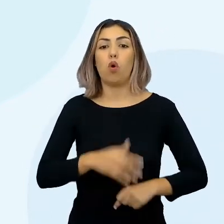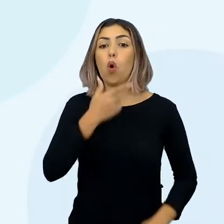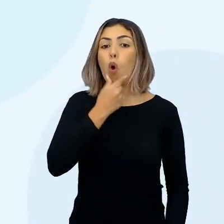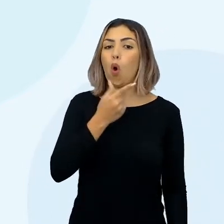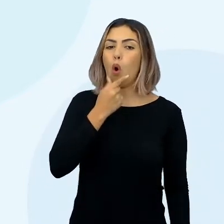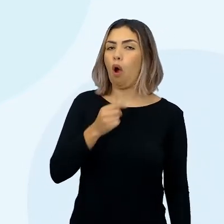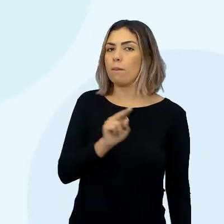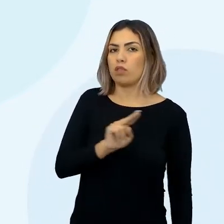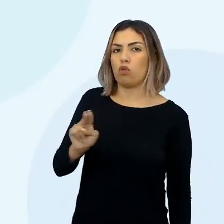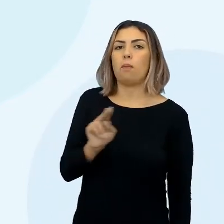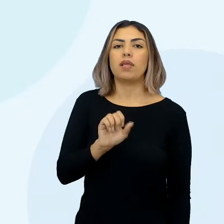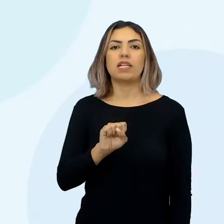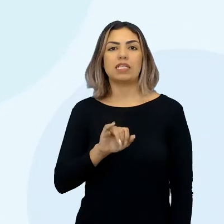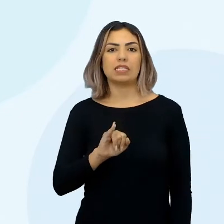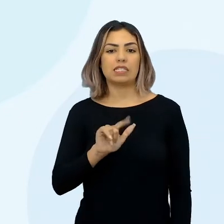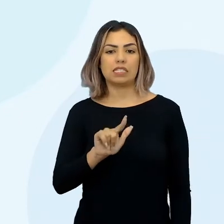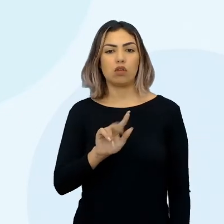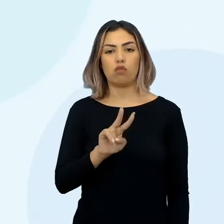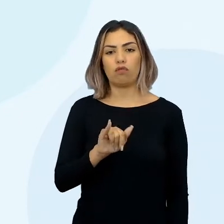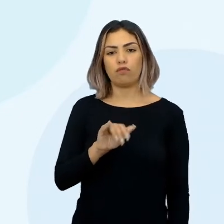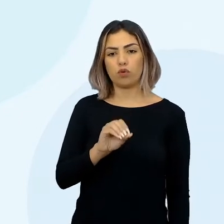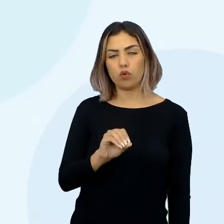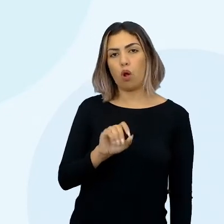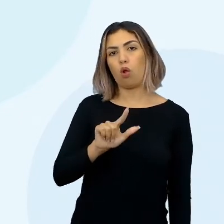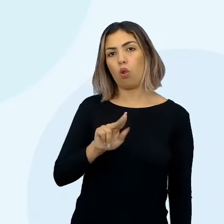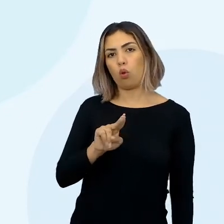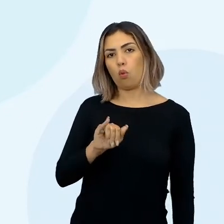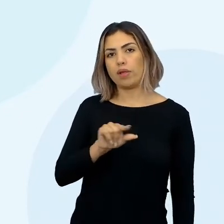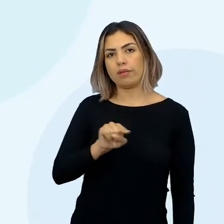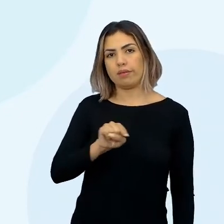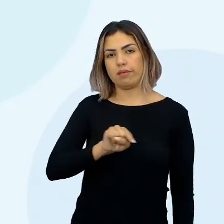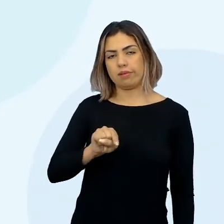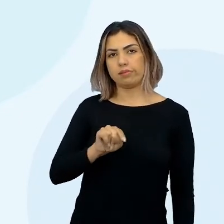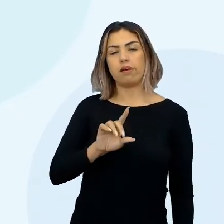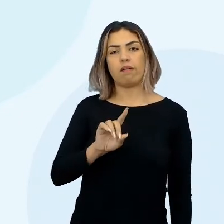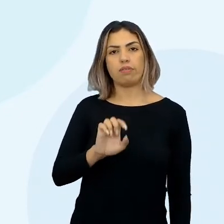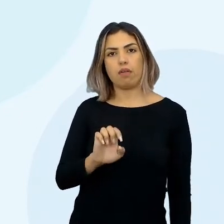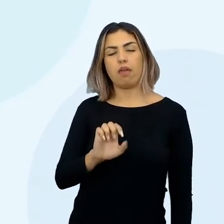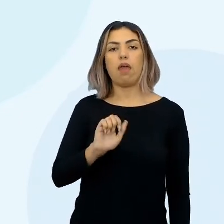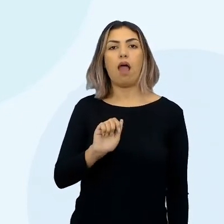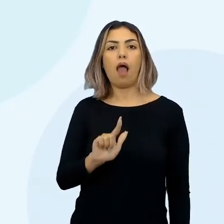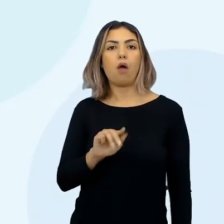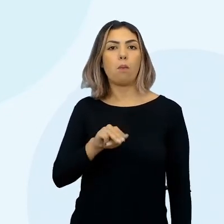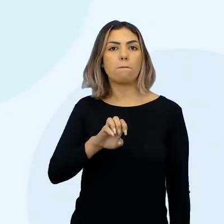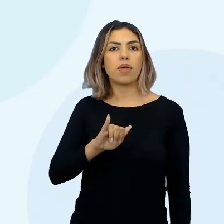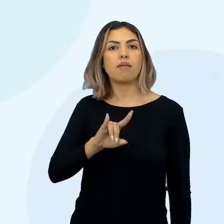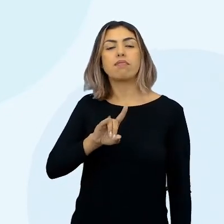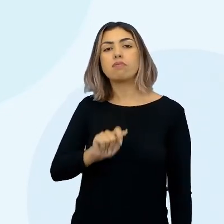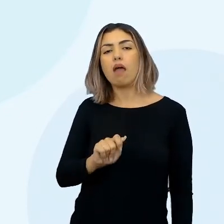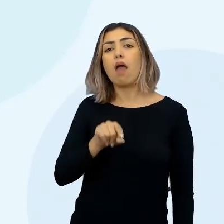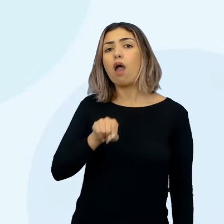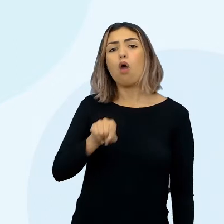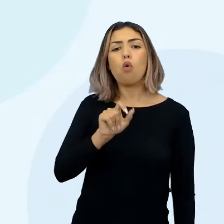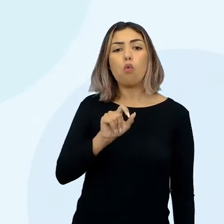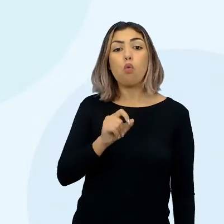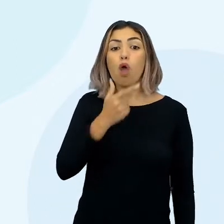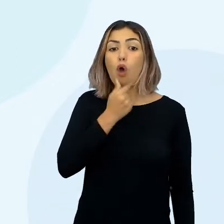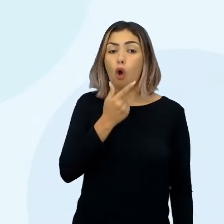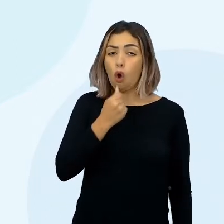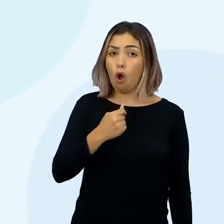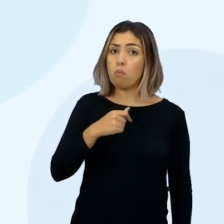de Almeida afirma que o racismo é um dispositivo que extrapola o simples preconceito e as diferentes formas